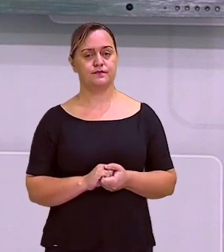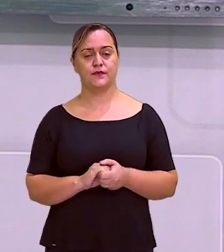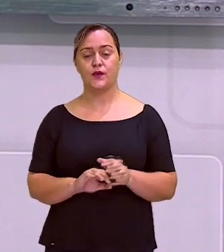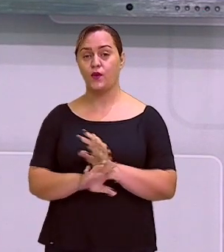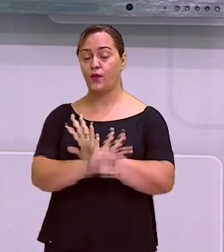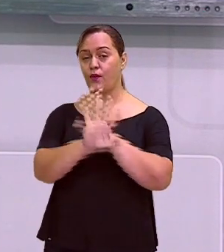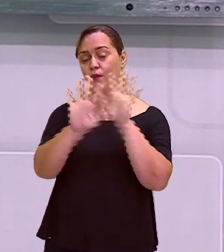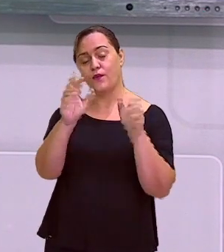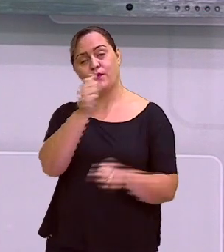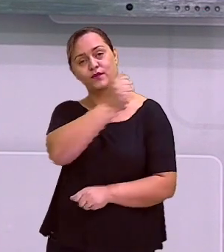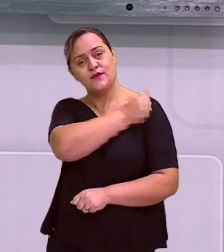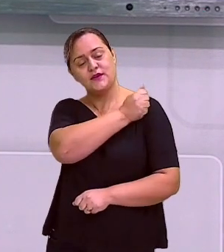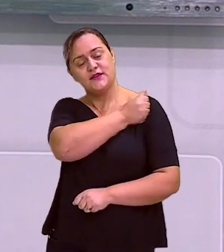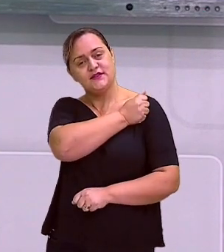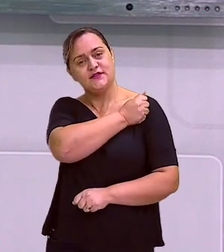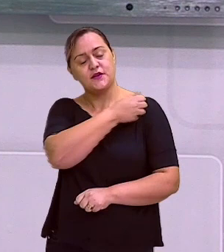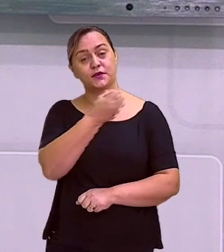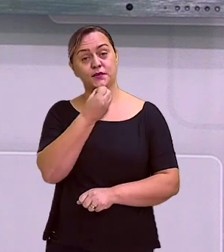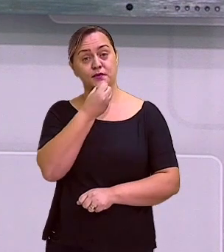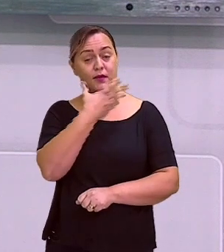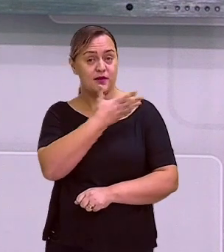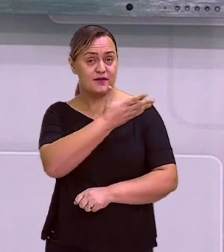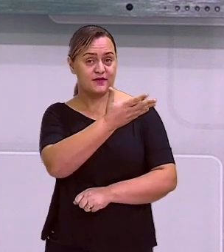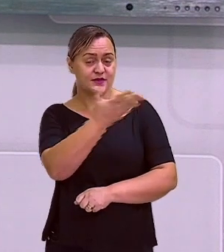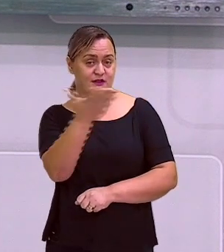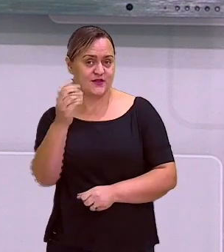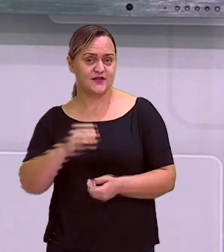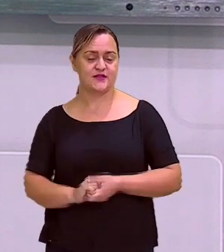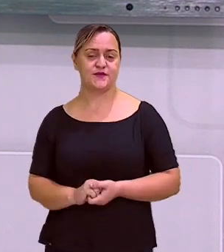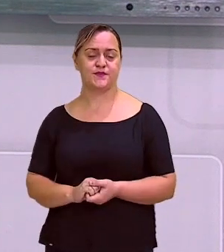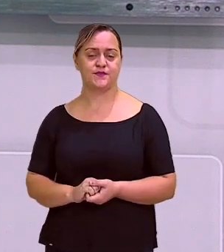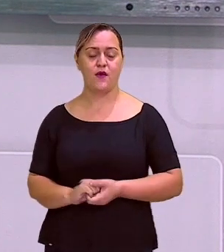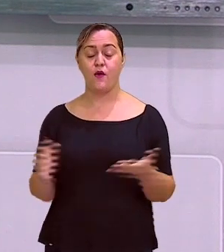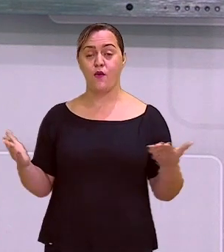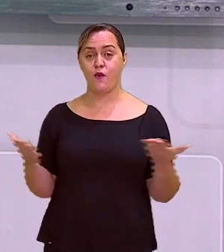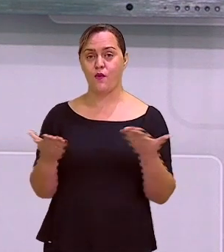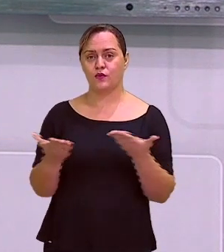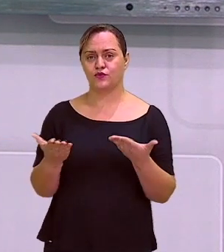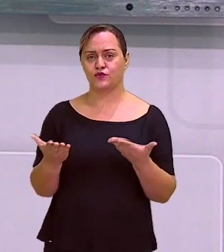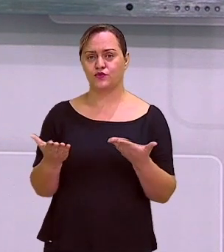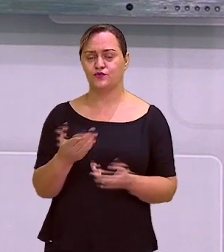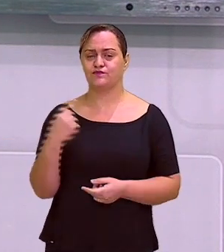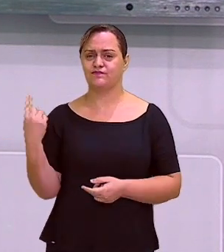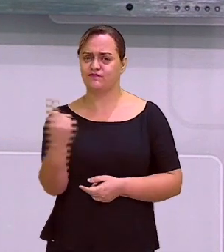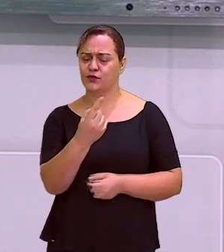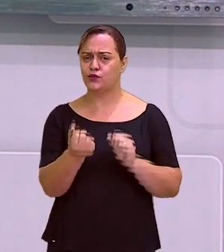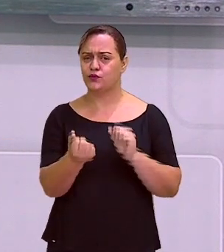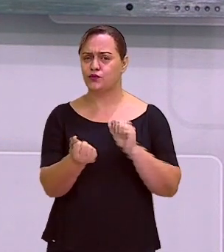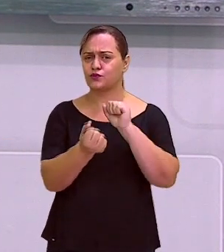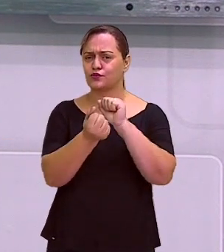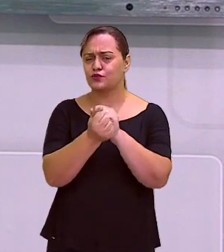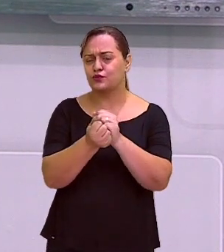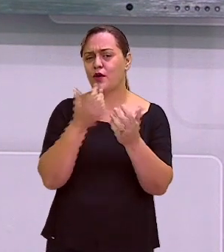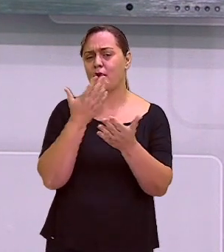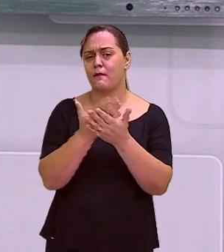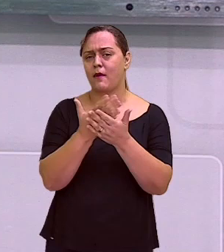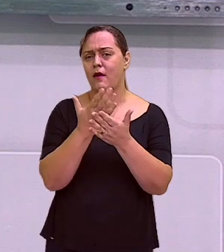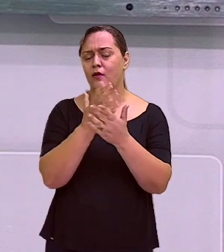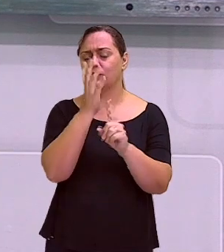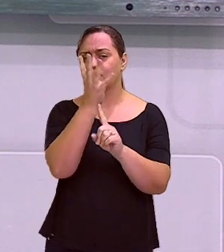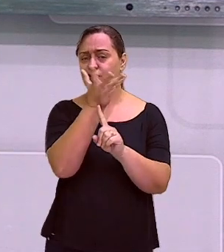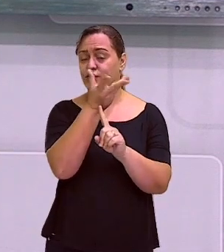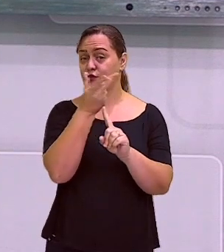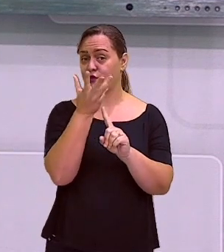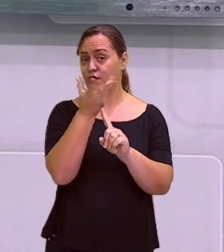Olá, alunos! Tudo bem com vocês? Estamos de volta para mais uma aula de arte. Eu sou a professora